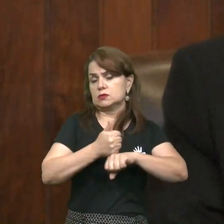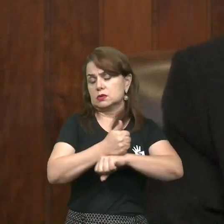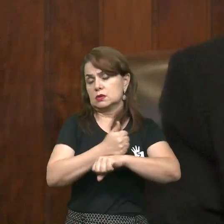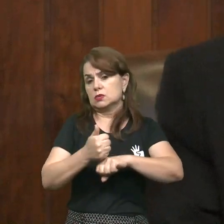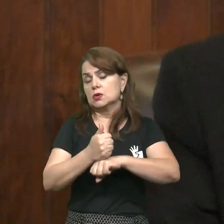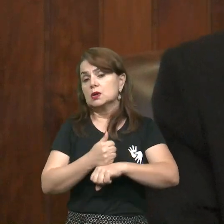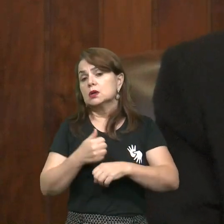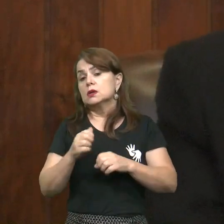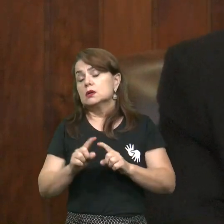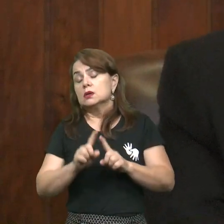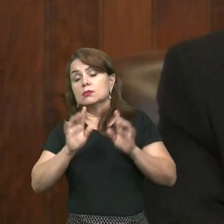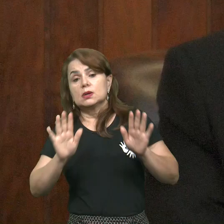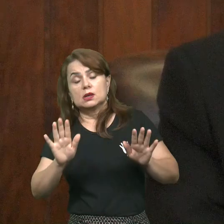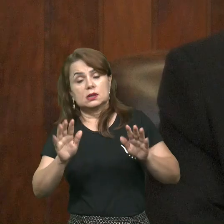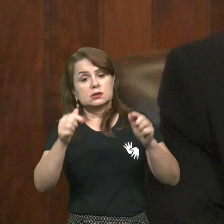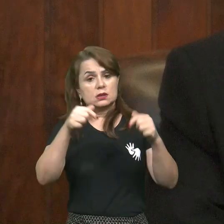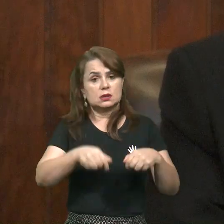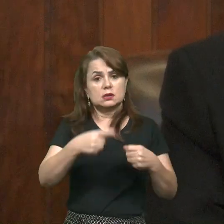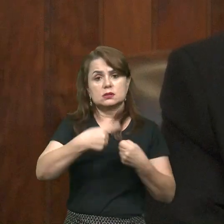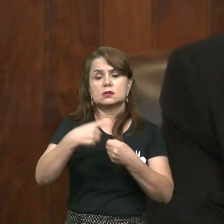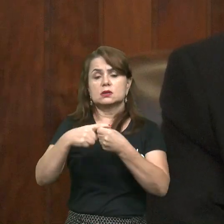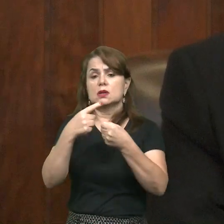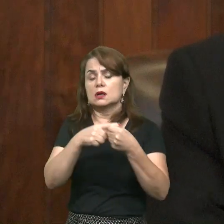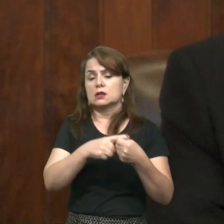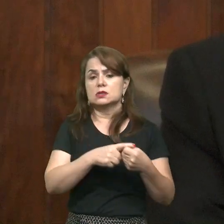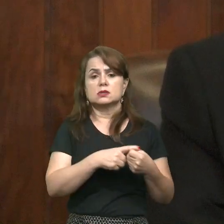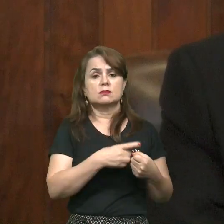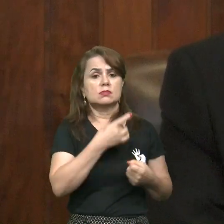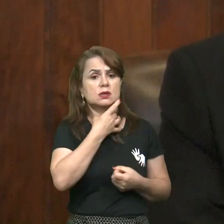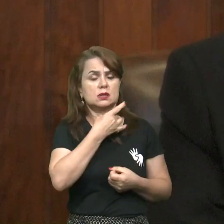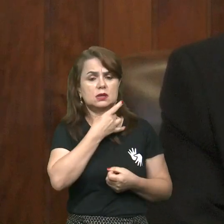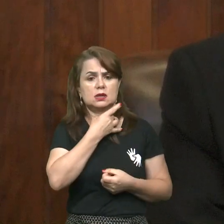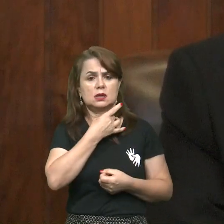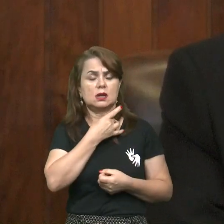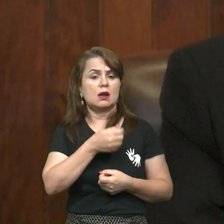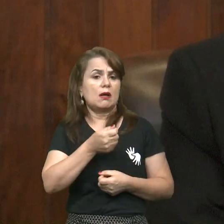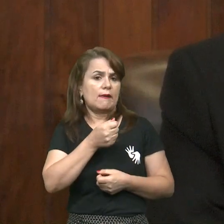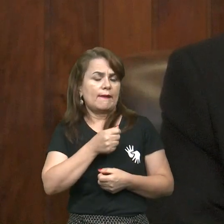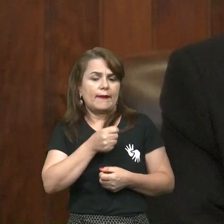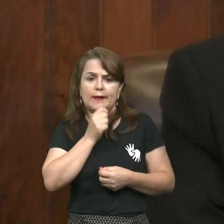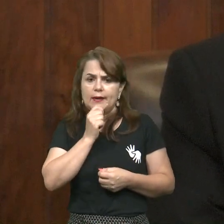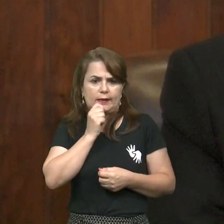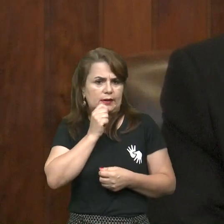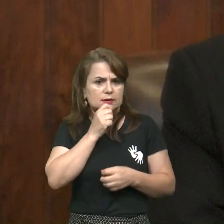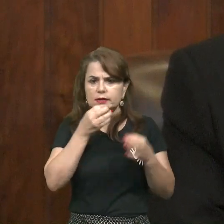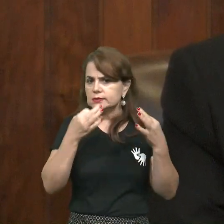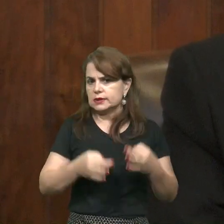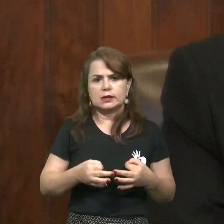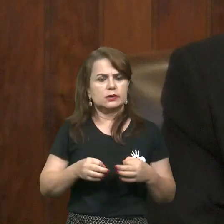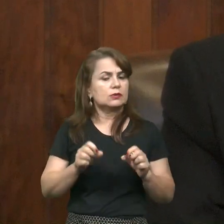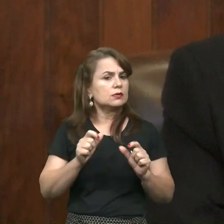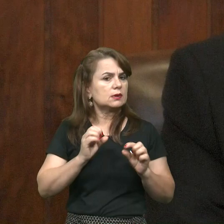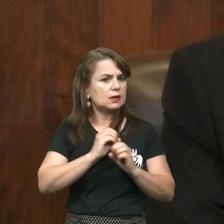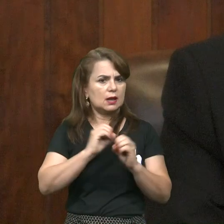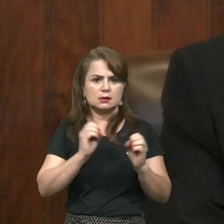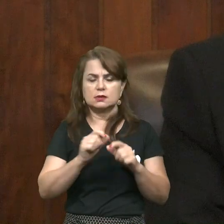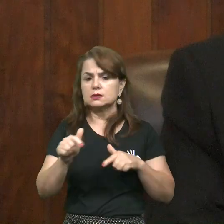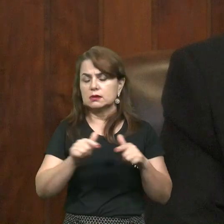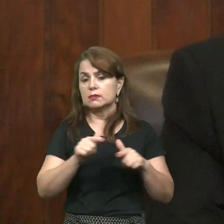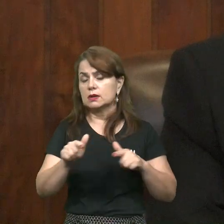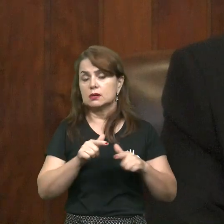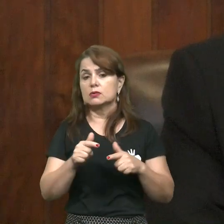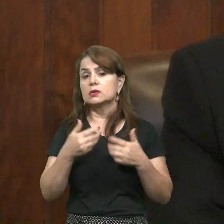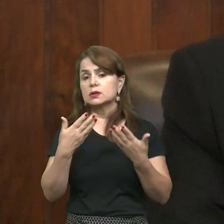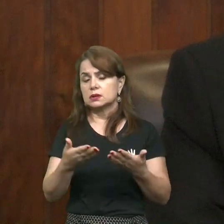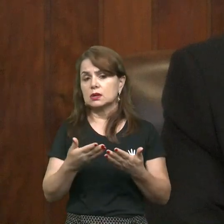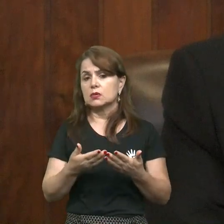Porém, Marília, observamos os trabalhos da Corregedoria Municipal na contramão desse princípio, onde, conforme relatado em